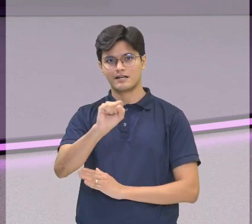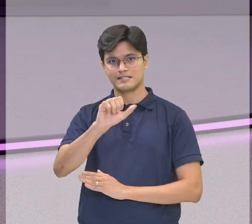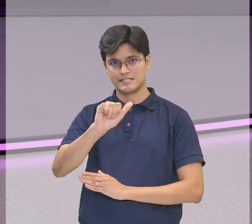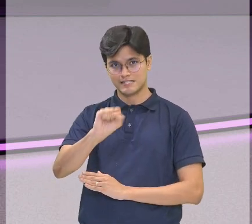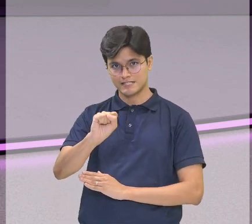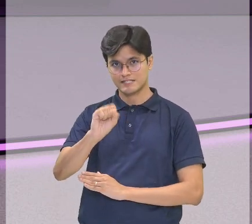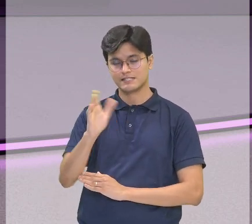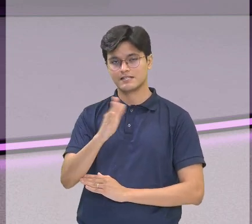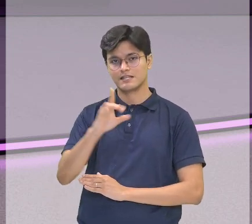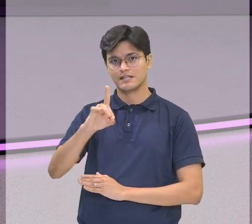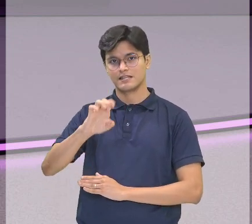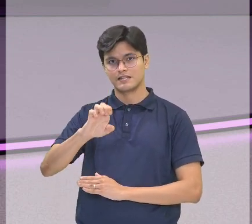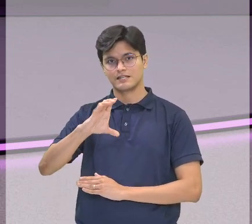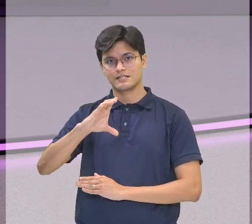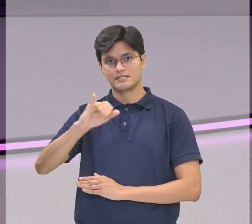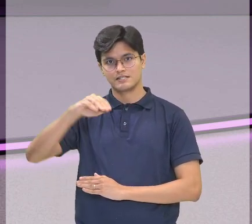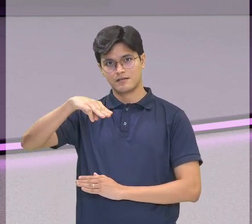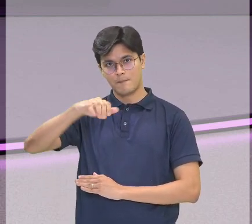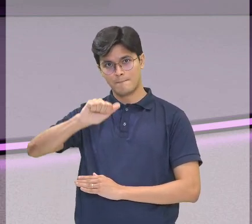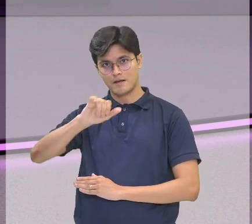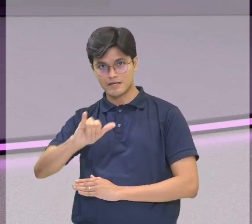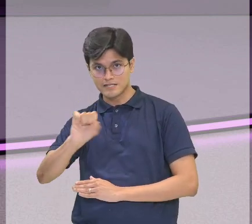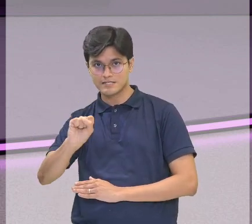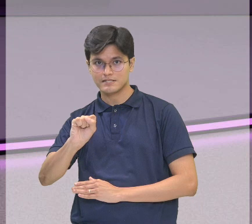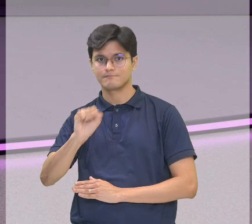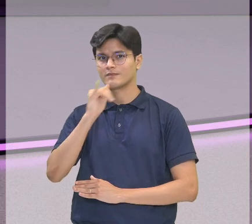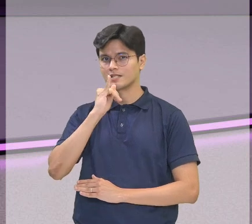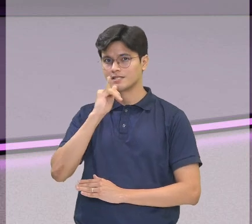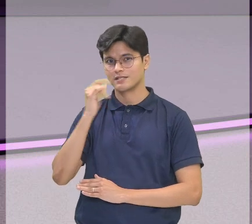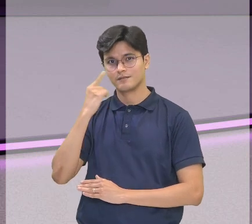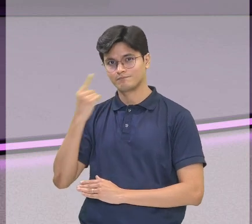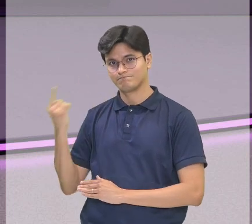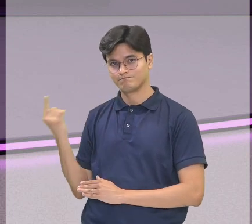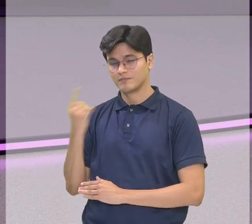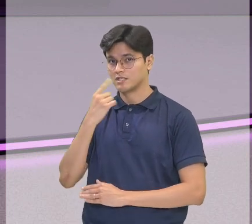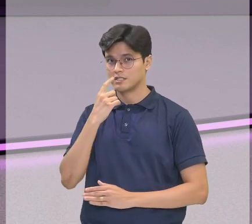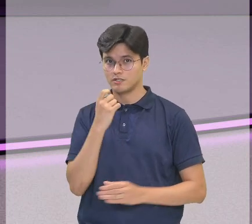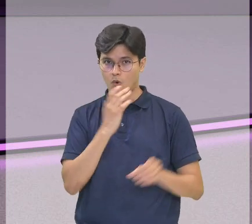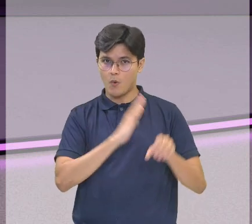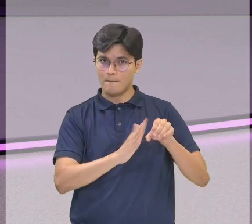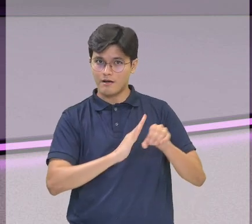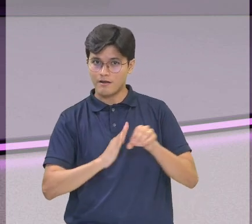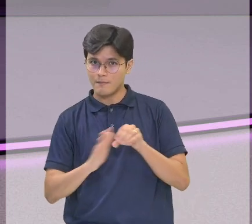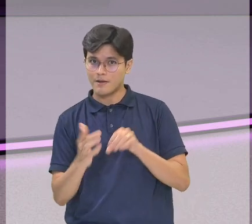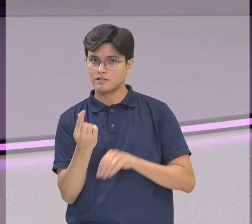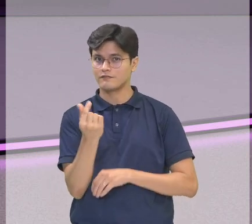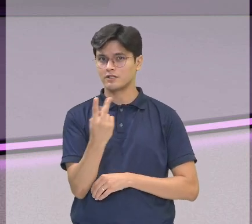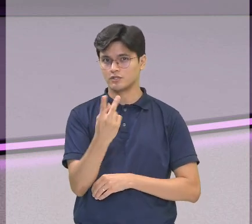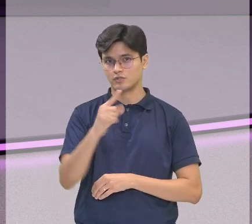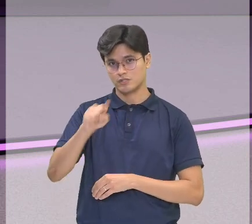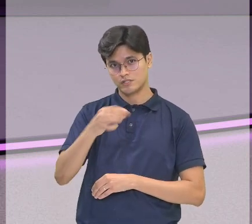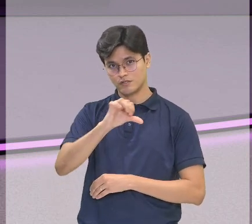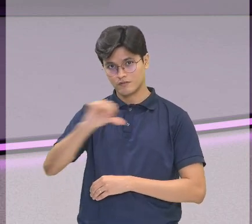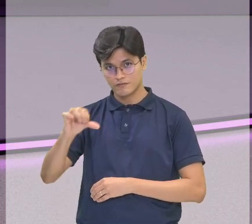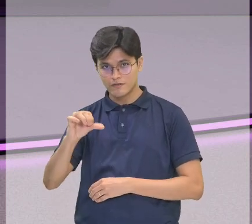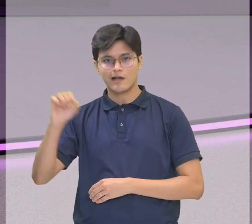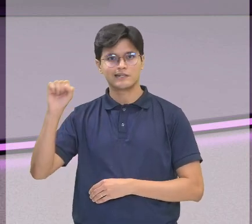temos, no nosso folheto, temos aqui o tomate, que está custando R$ 2,99, a cenoura